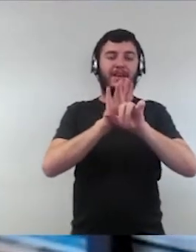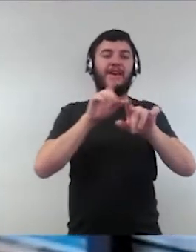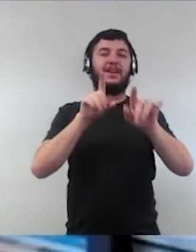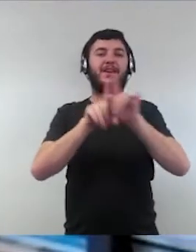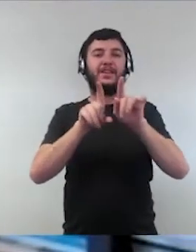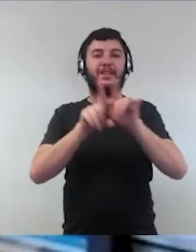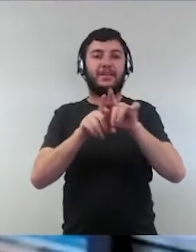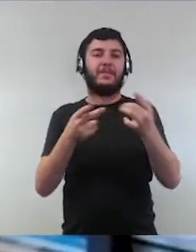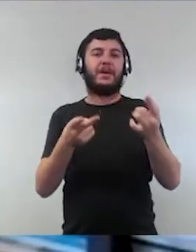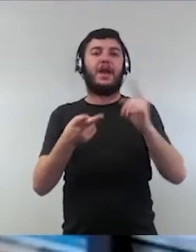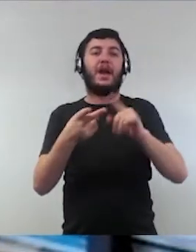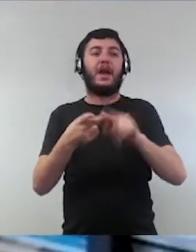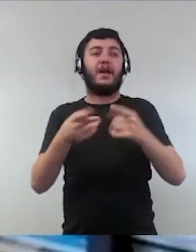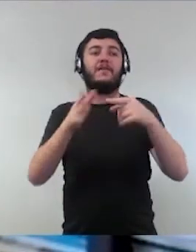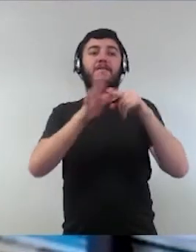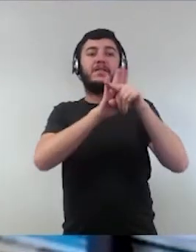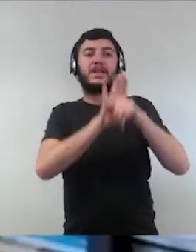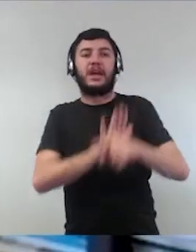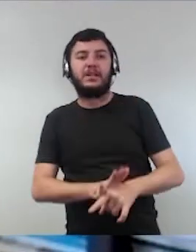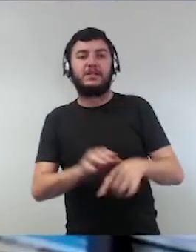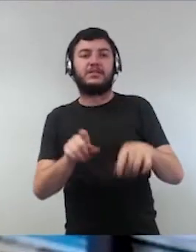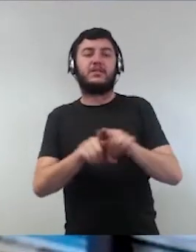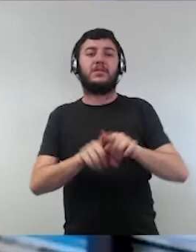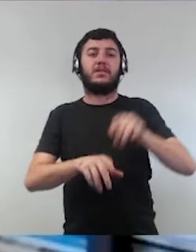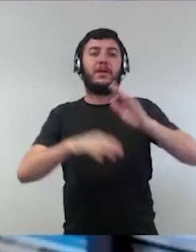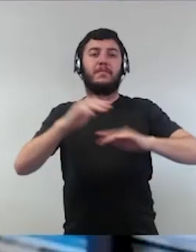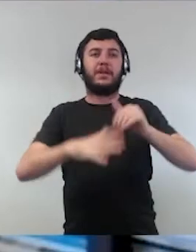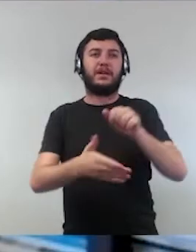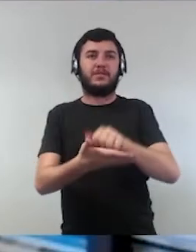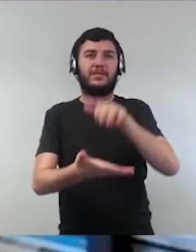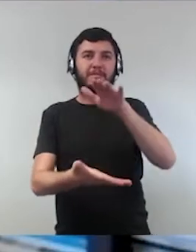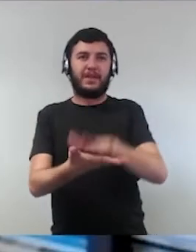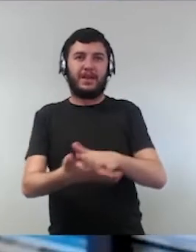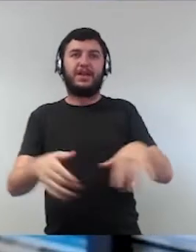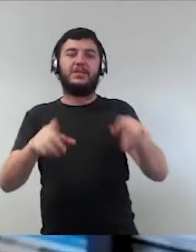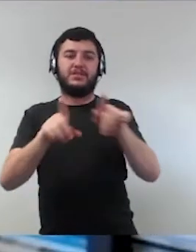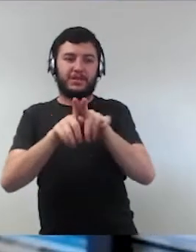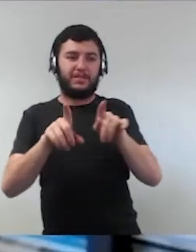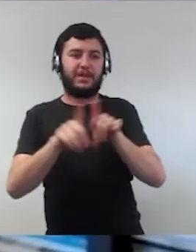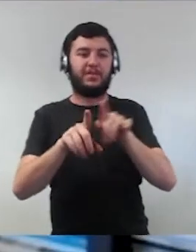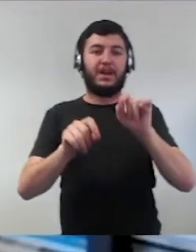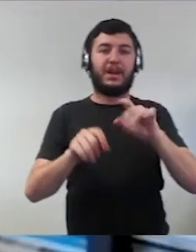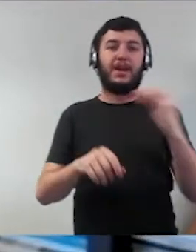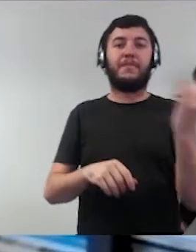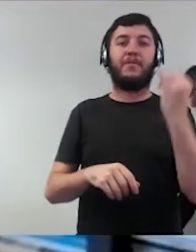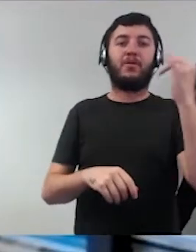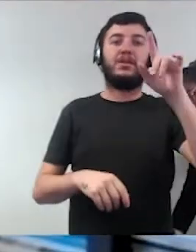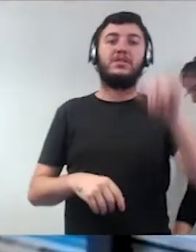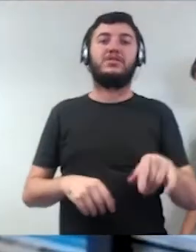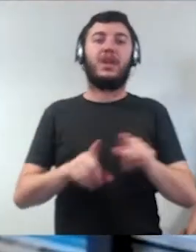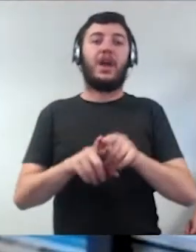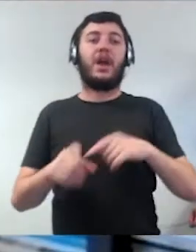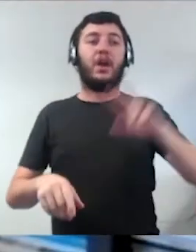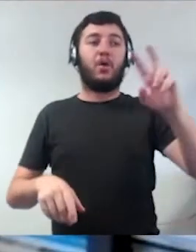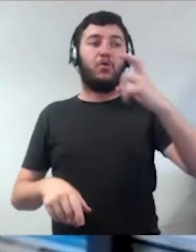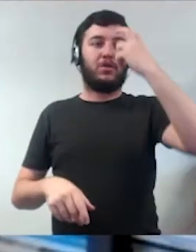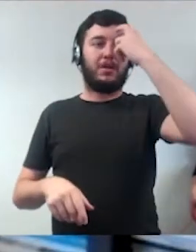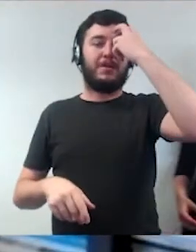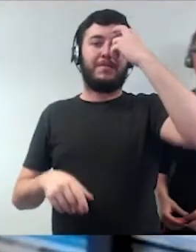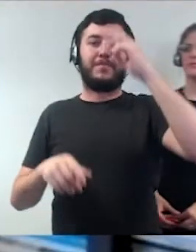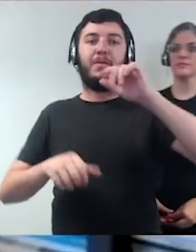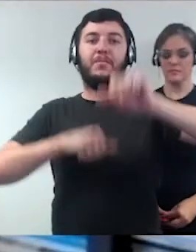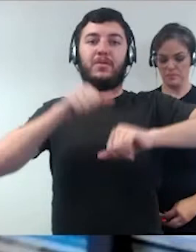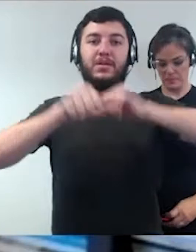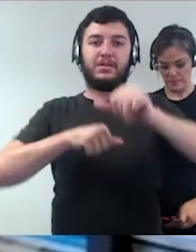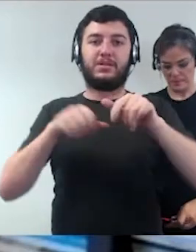fiscalização, a aplicação das sanções, obviamente, e acho que o que é mais importante é a mudança de cultura, né? Vai